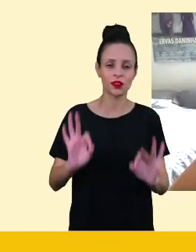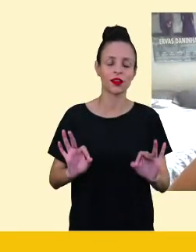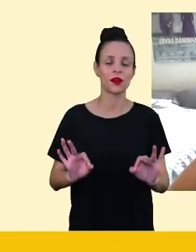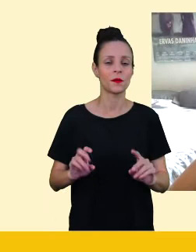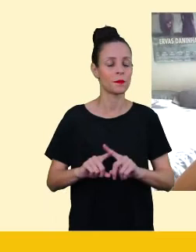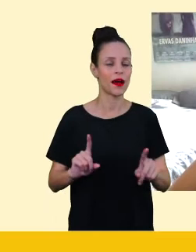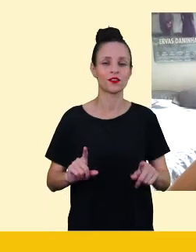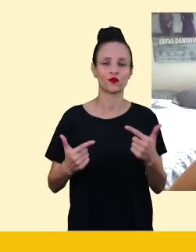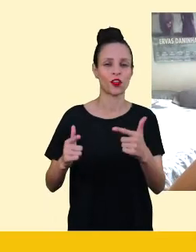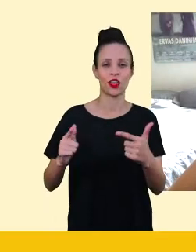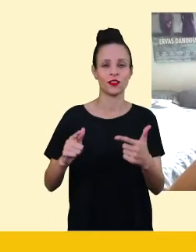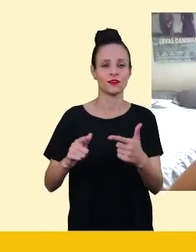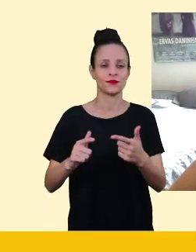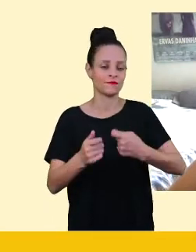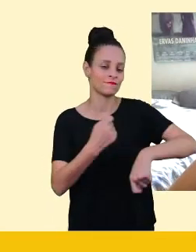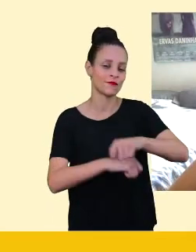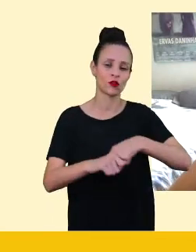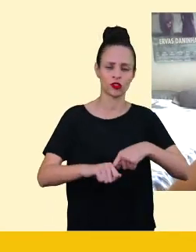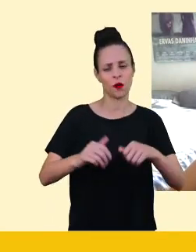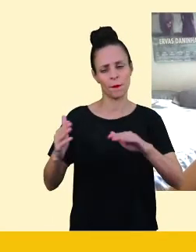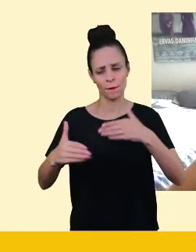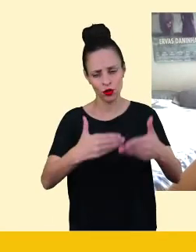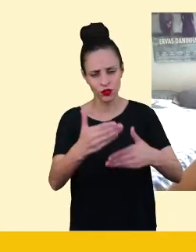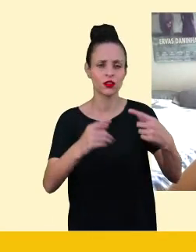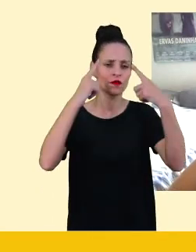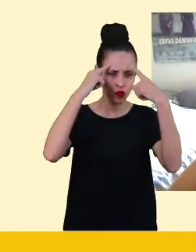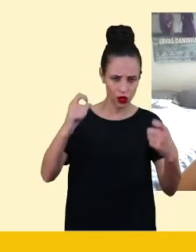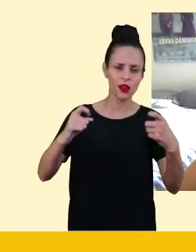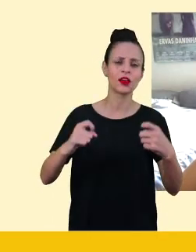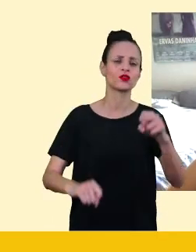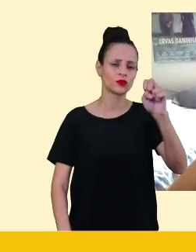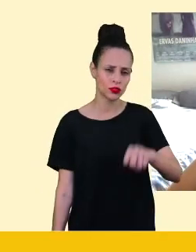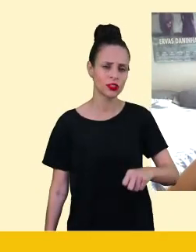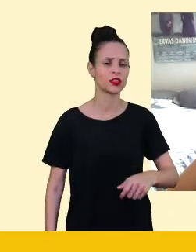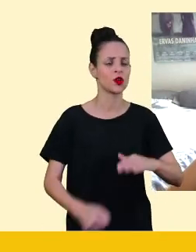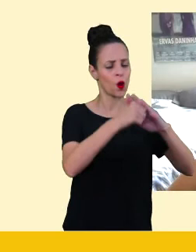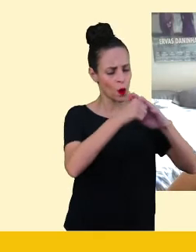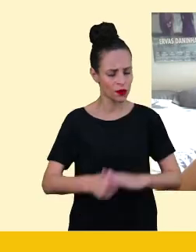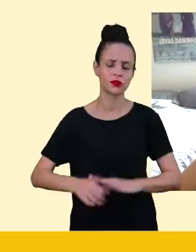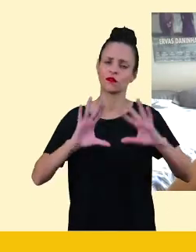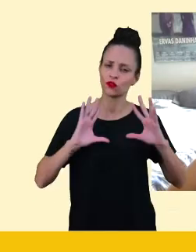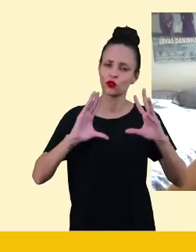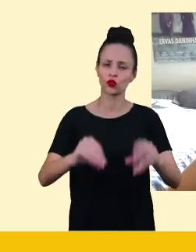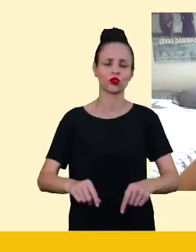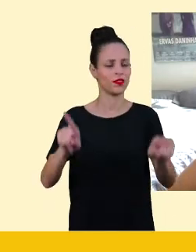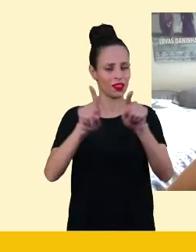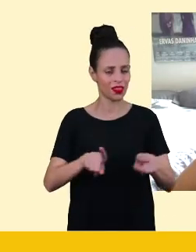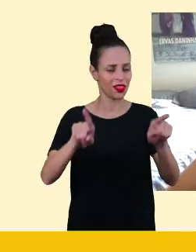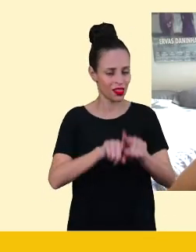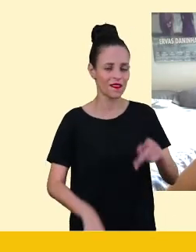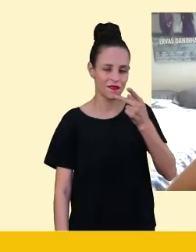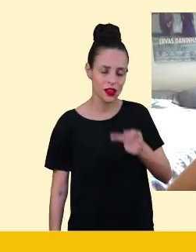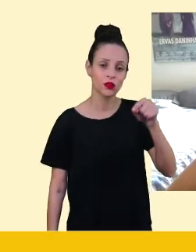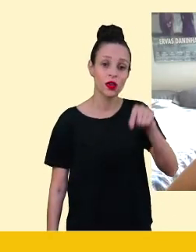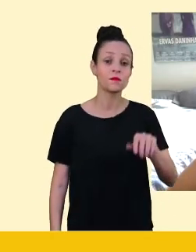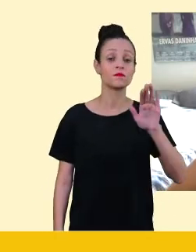muito viva, muito bonita, assim, é que definitivamente não está em negociação se foi um processo violento ou não foi